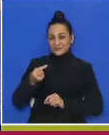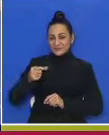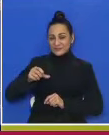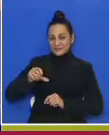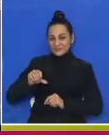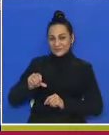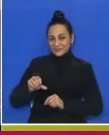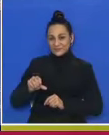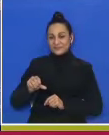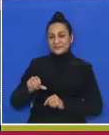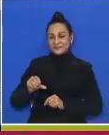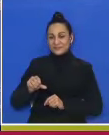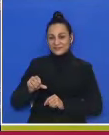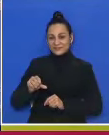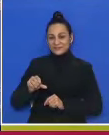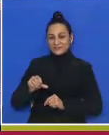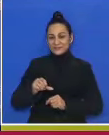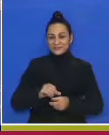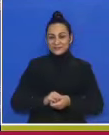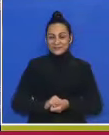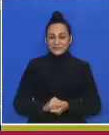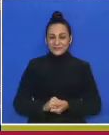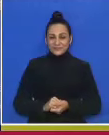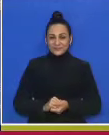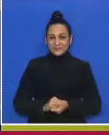Laranja, 19.